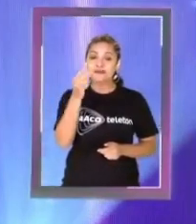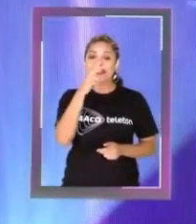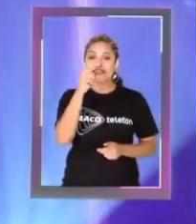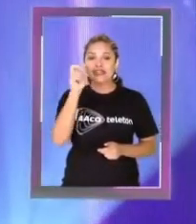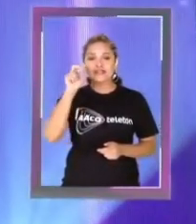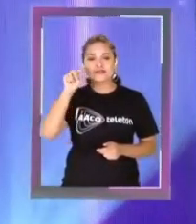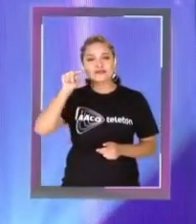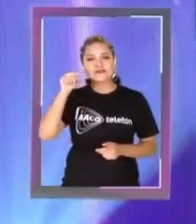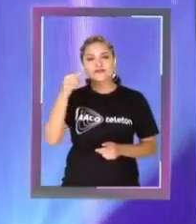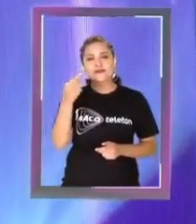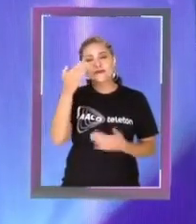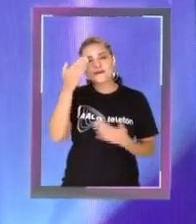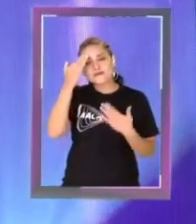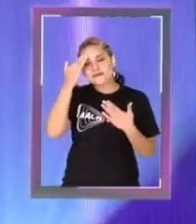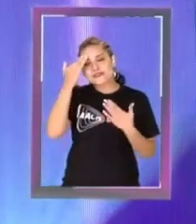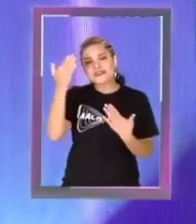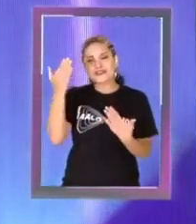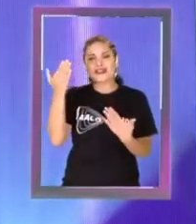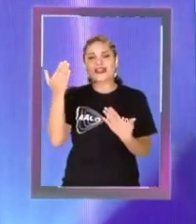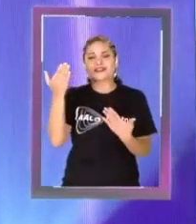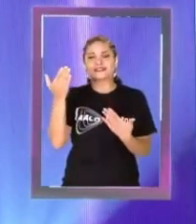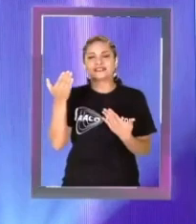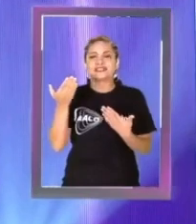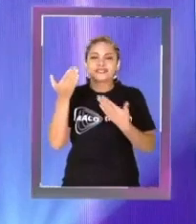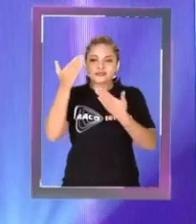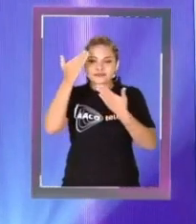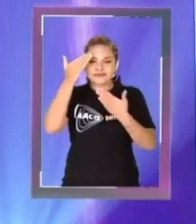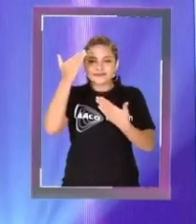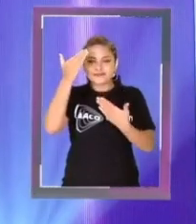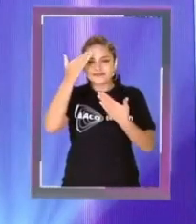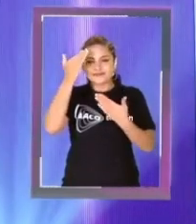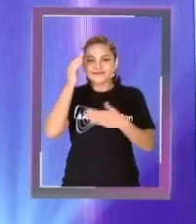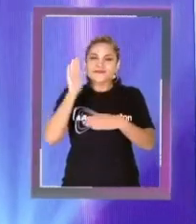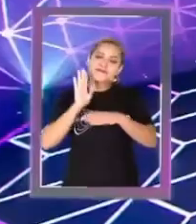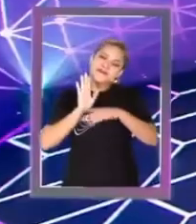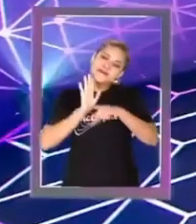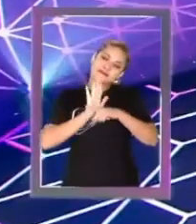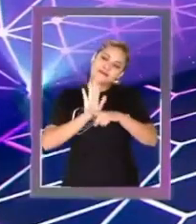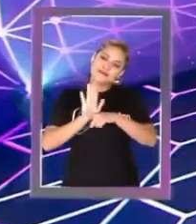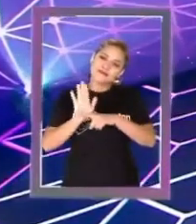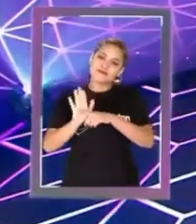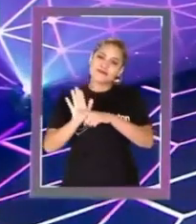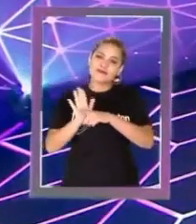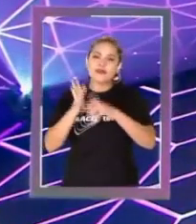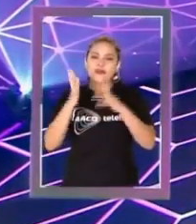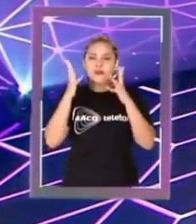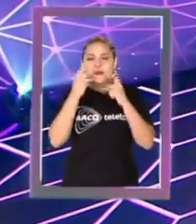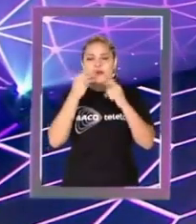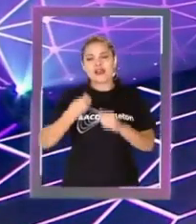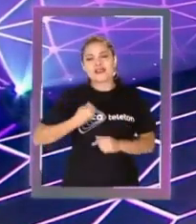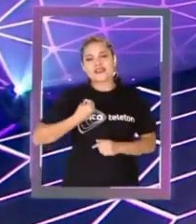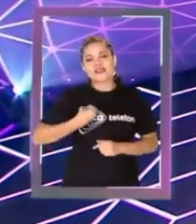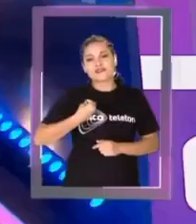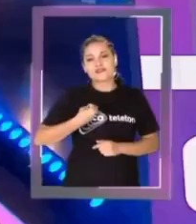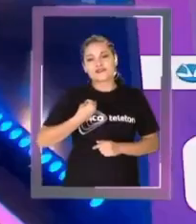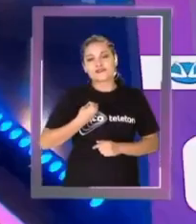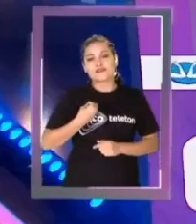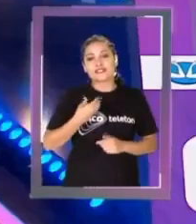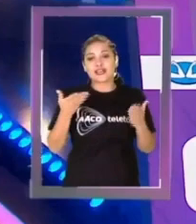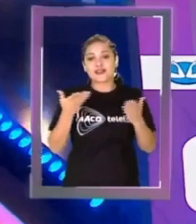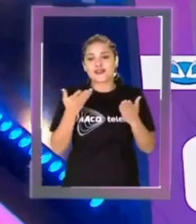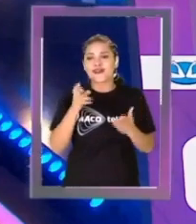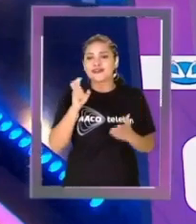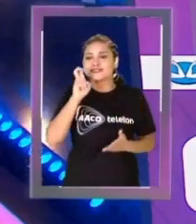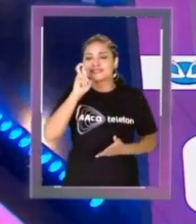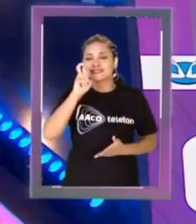R$500 mil. Obrigada, Vult, por tornar a vida dos pacientes muito, muito mais bela. Muito obrigada. E, gente, esse placar, olha só